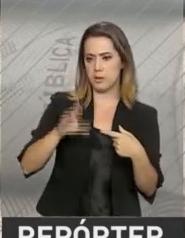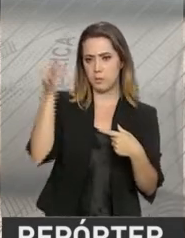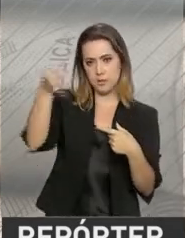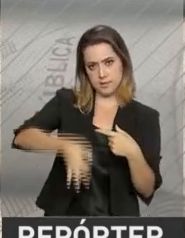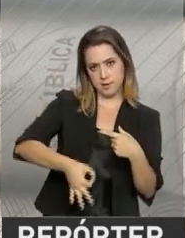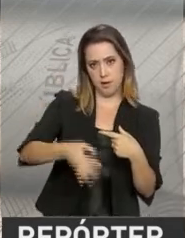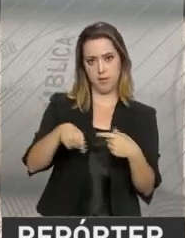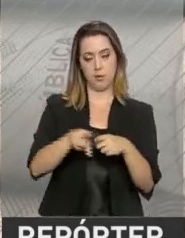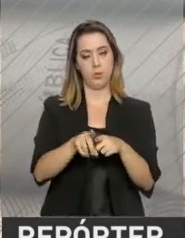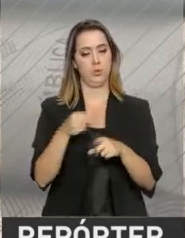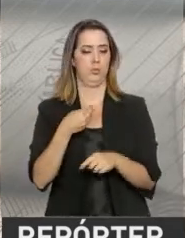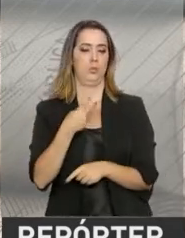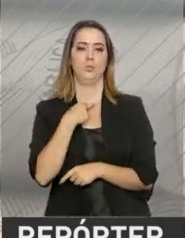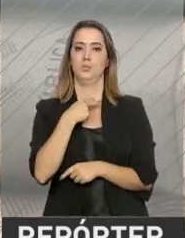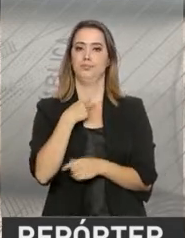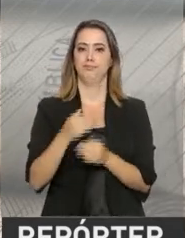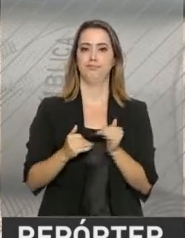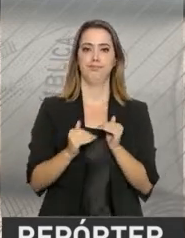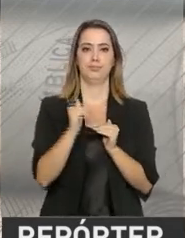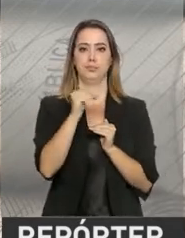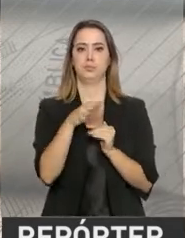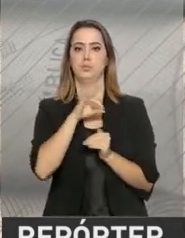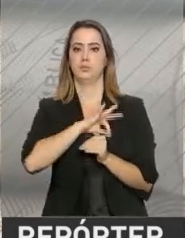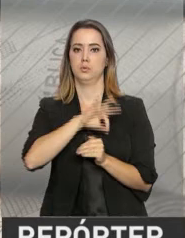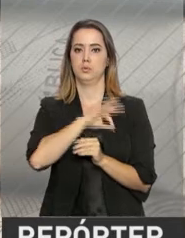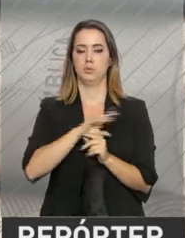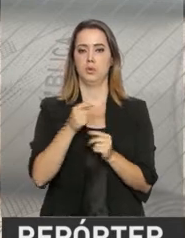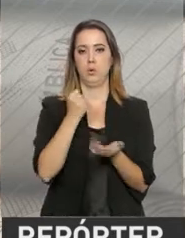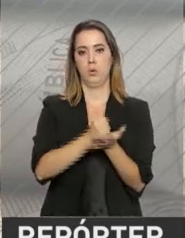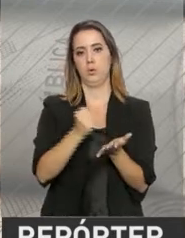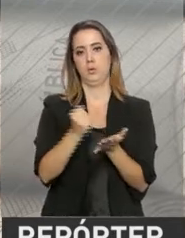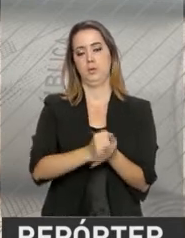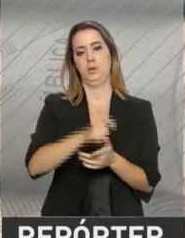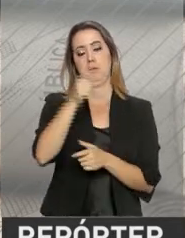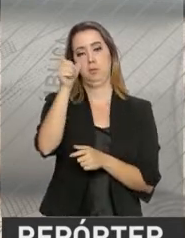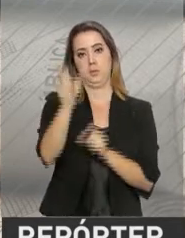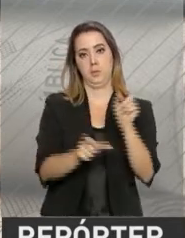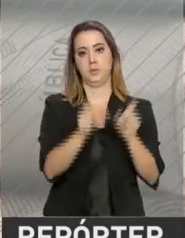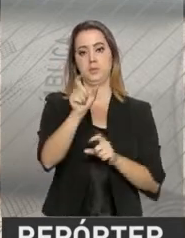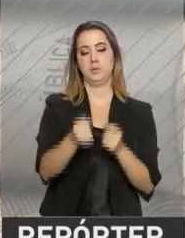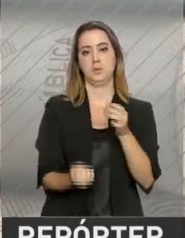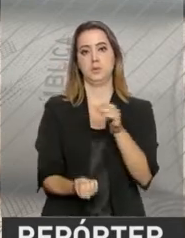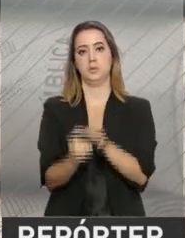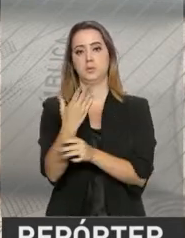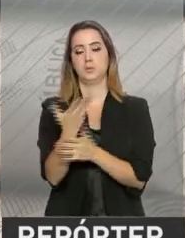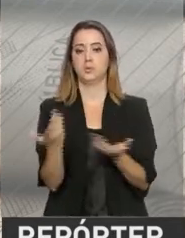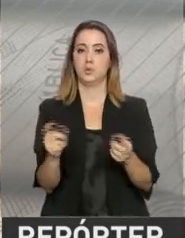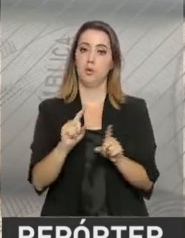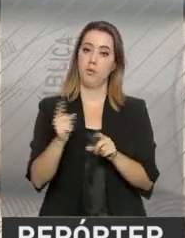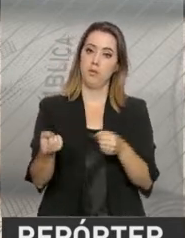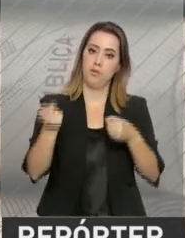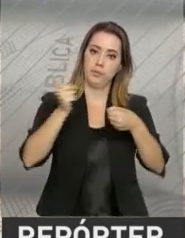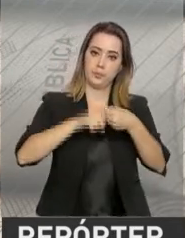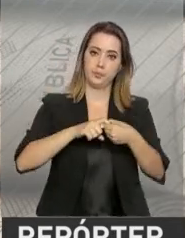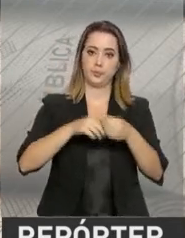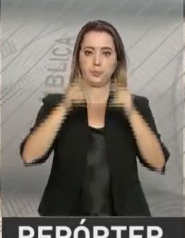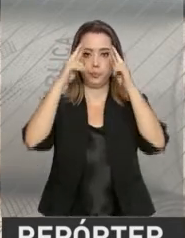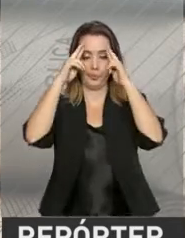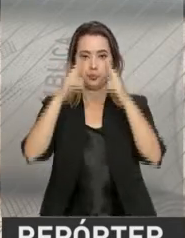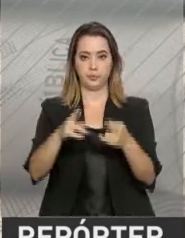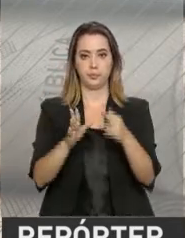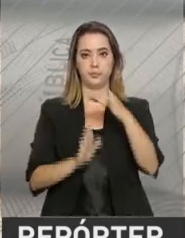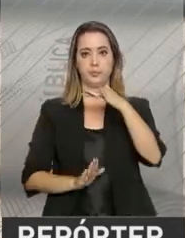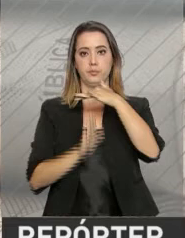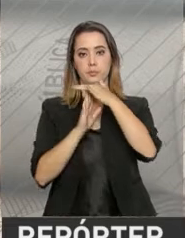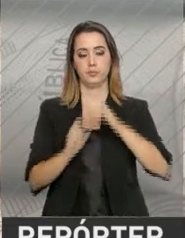seguinte dar aumento de salários contratar pessoas ou criar despesas até que volte a respeitar o limite de gastos